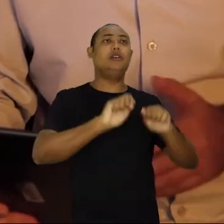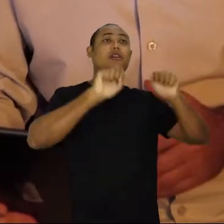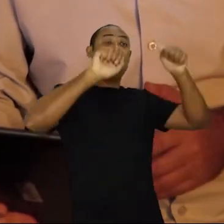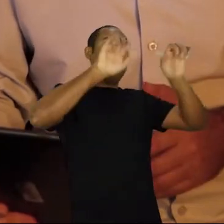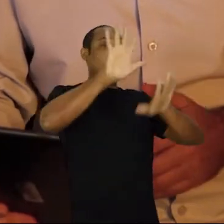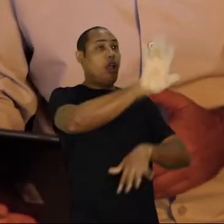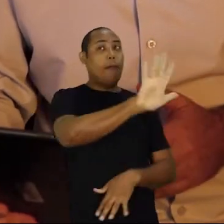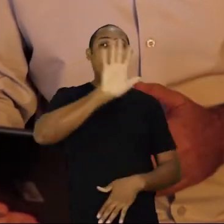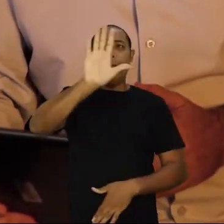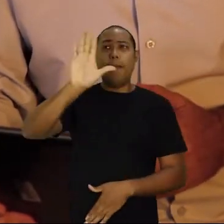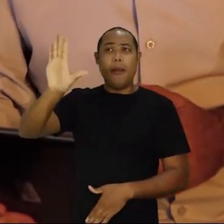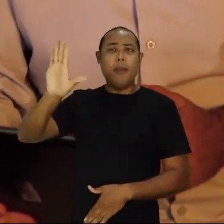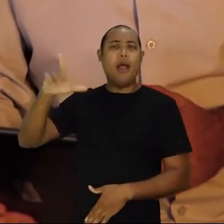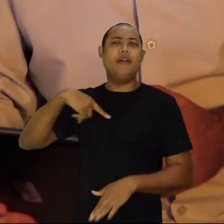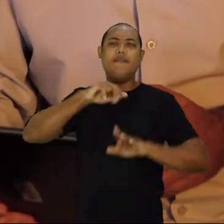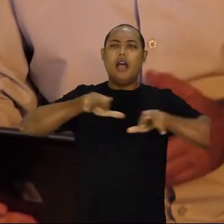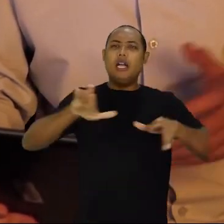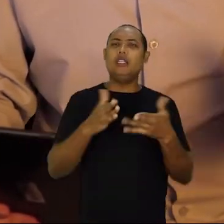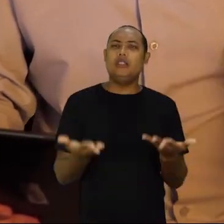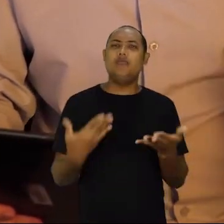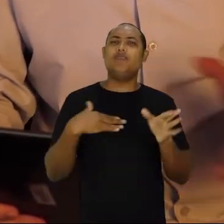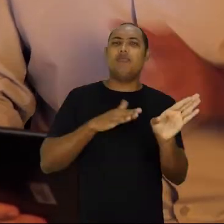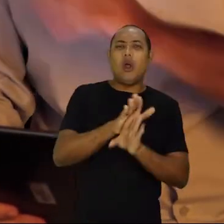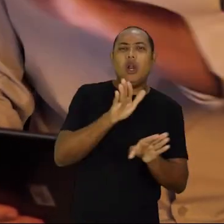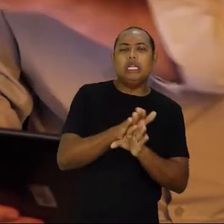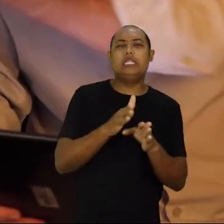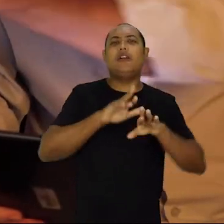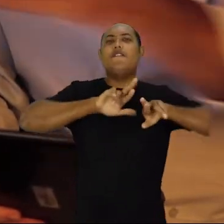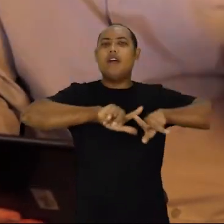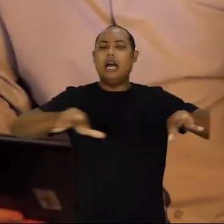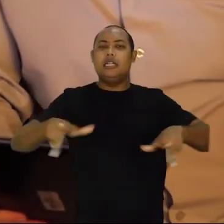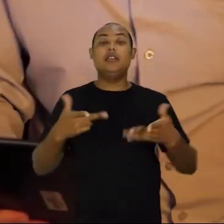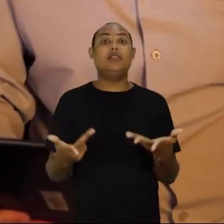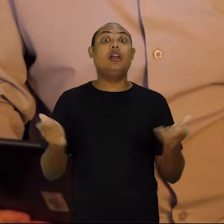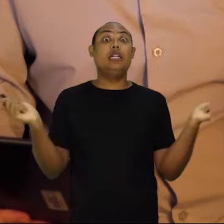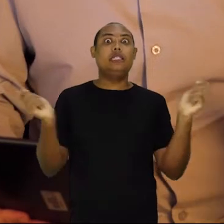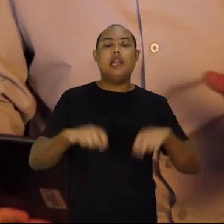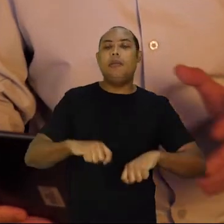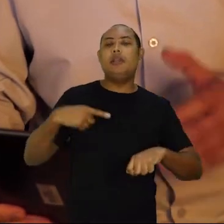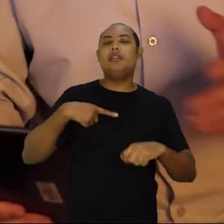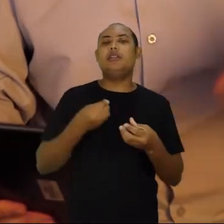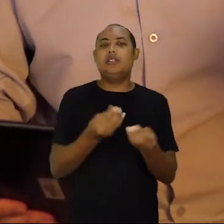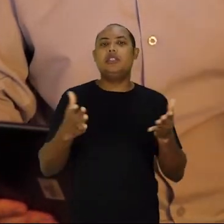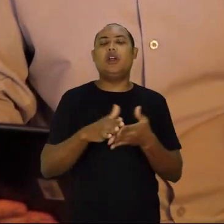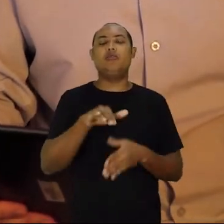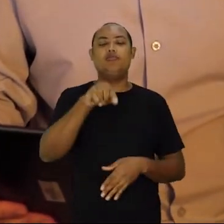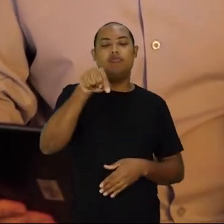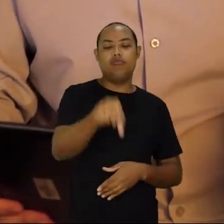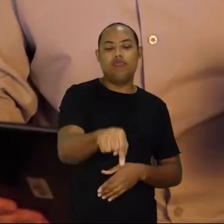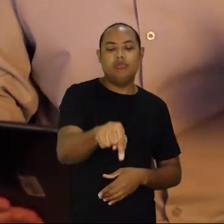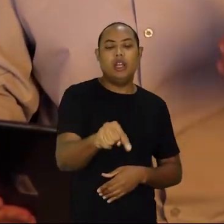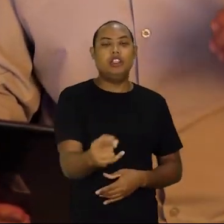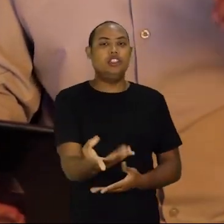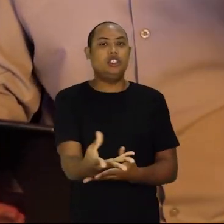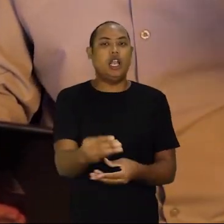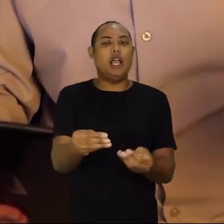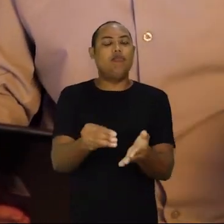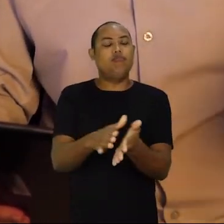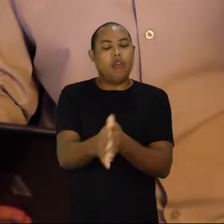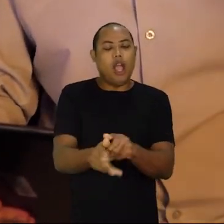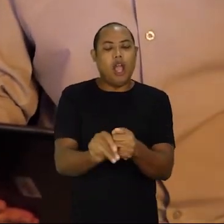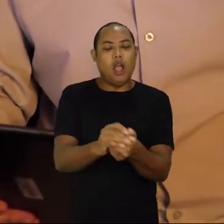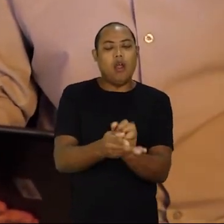diferentes espaços da universidade, pregados em diferentes espaços, com as orientações.